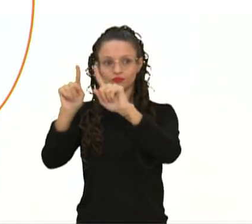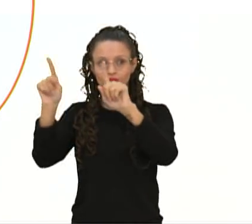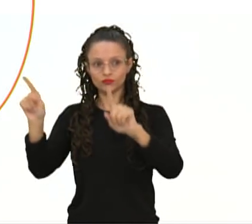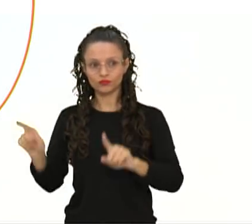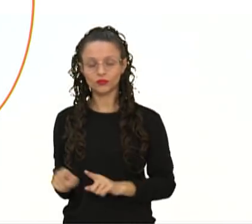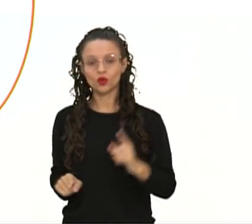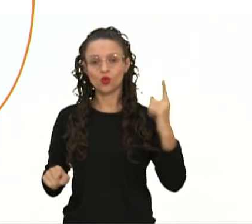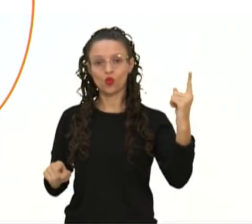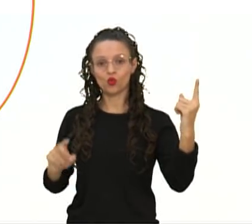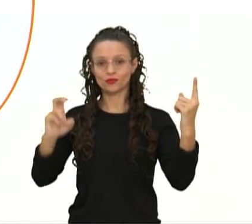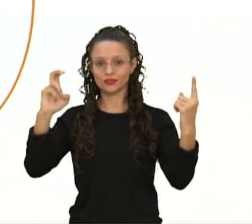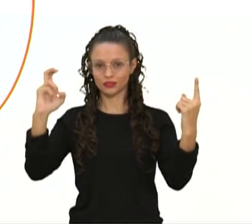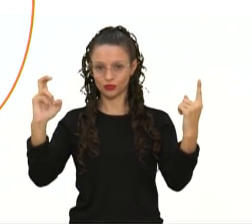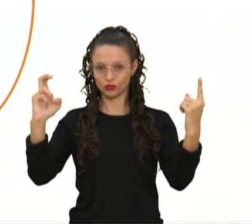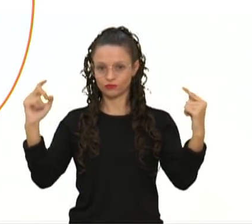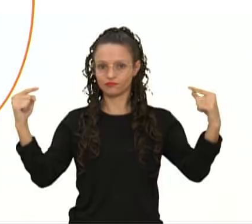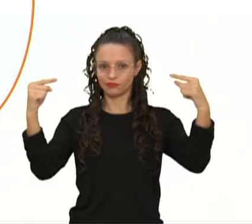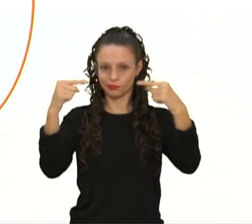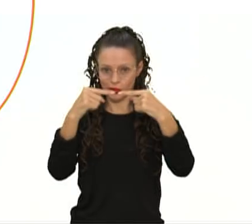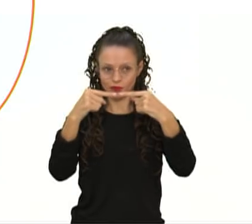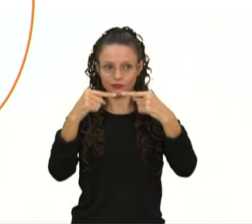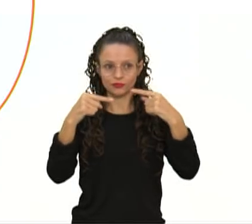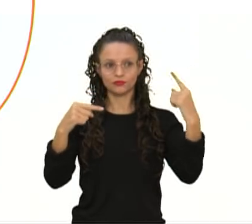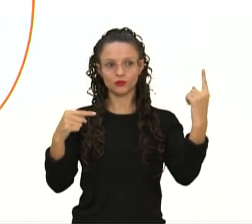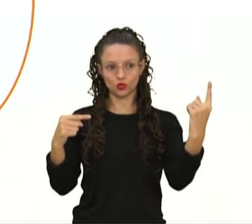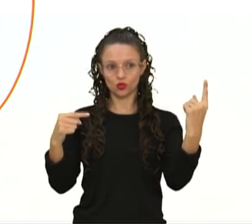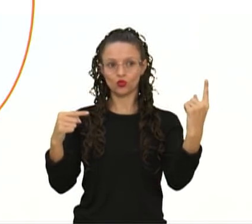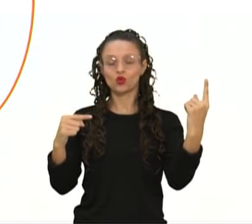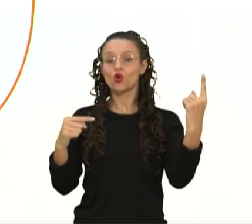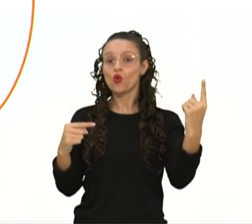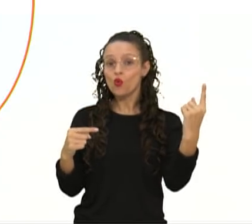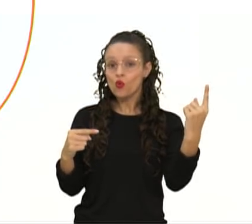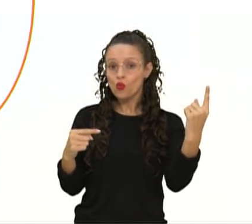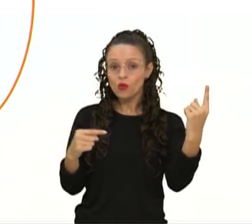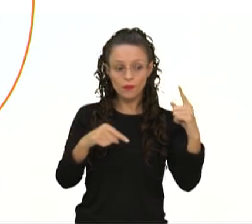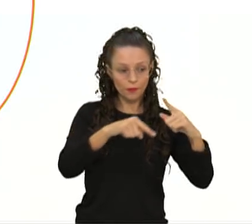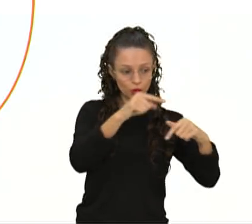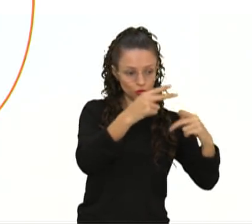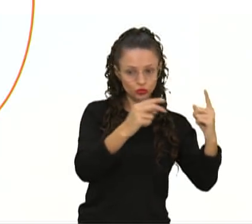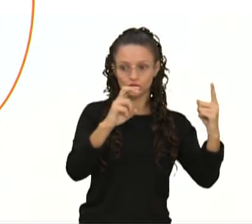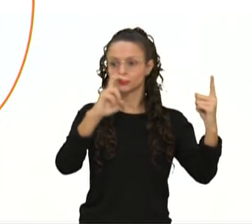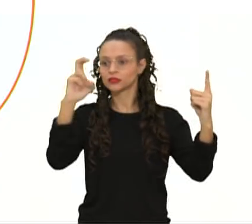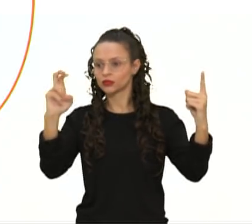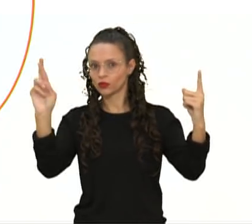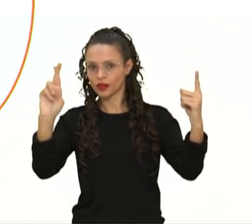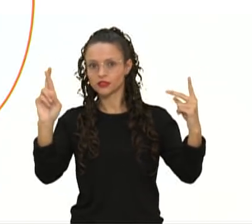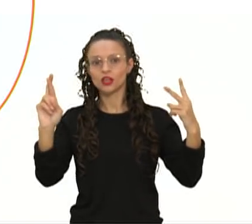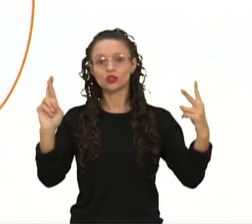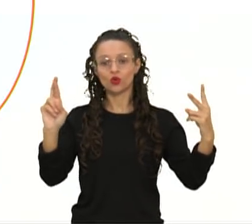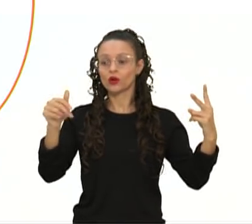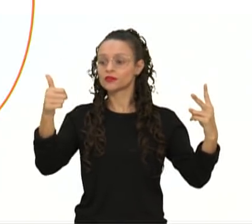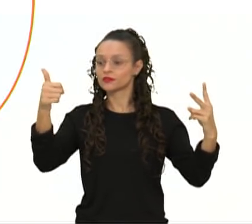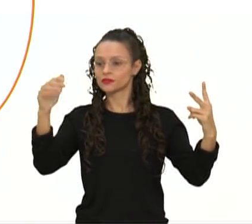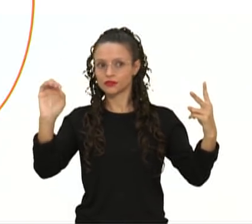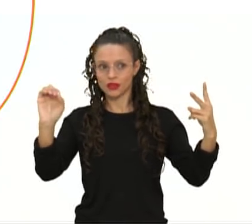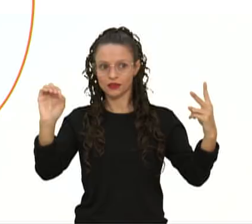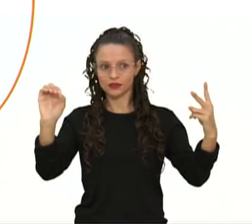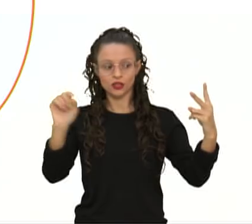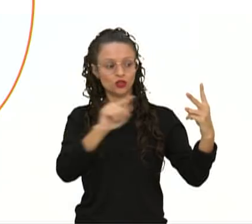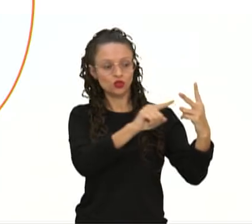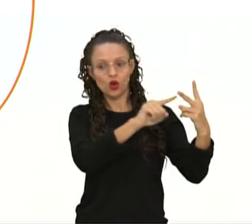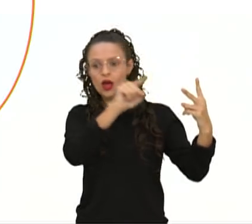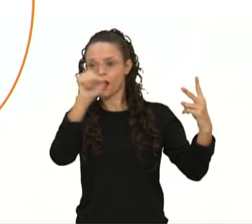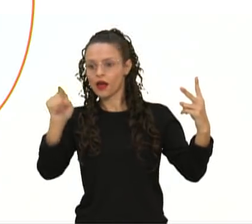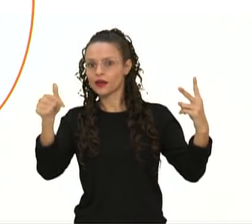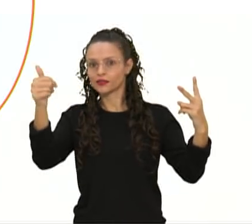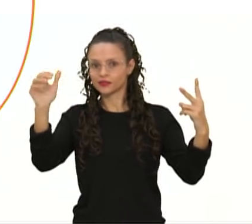no 5, né? Um produto R$ 5,00, então do 1 foi para o 5. 2 produtos, R$ 10,00, então do 2 foi para o